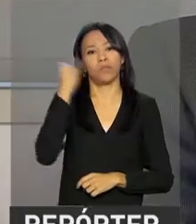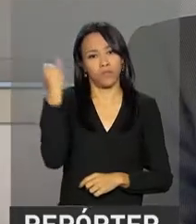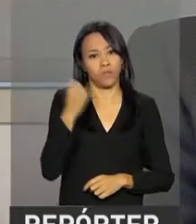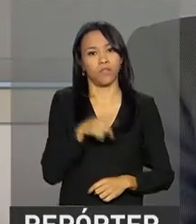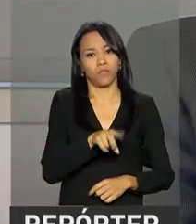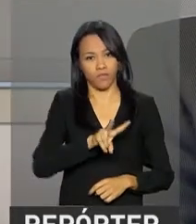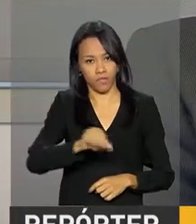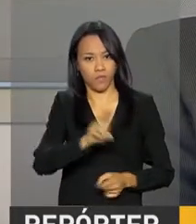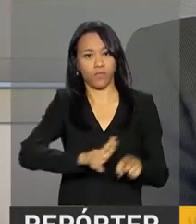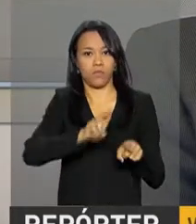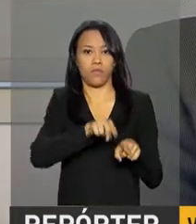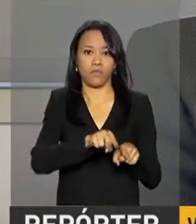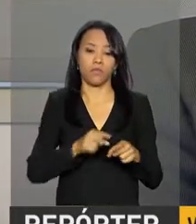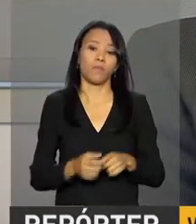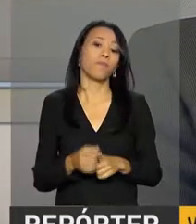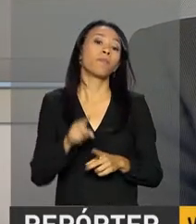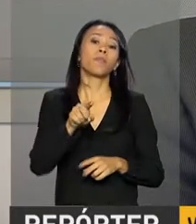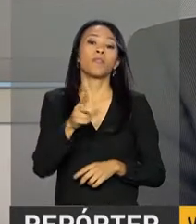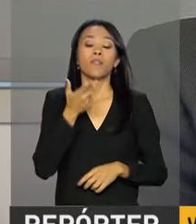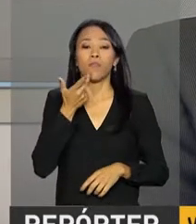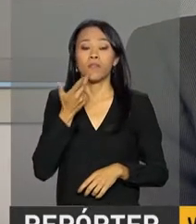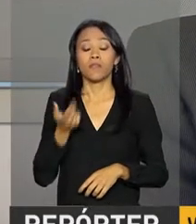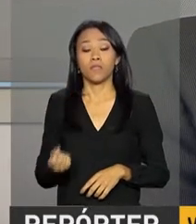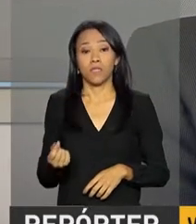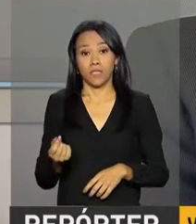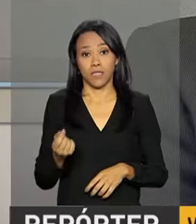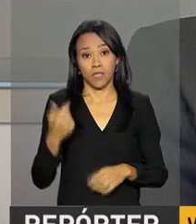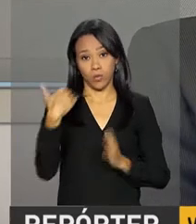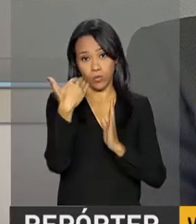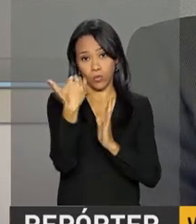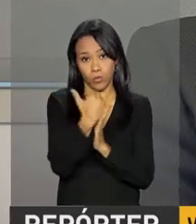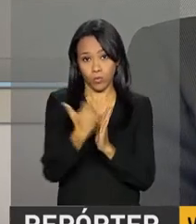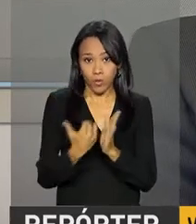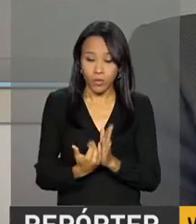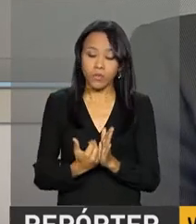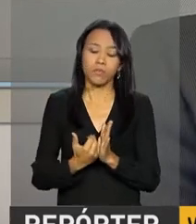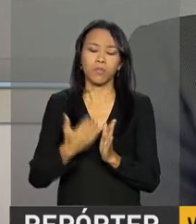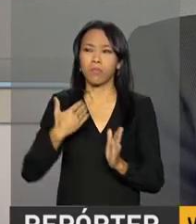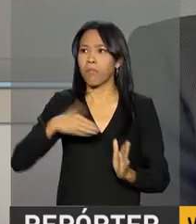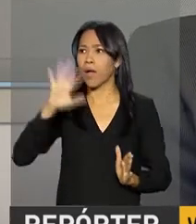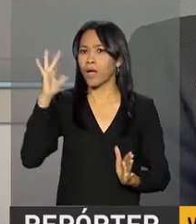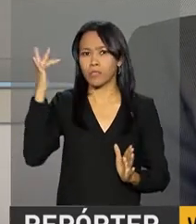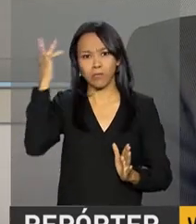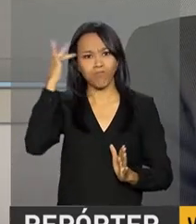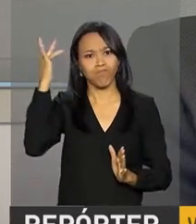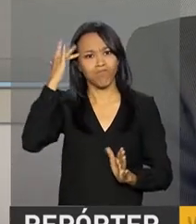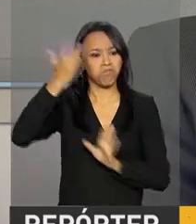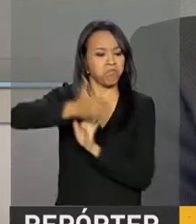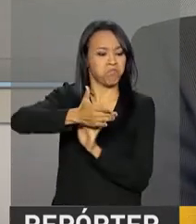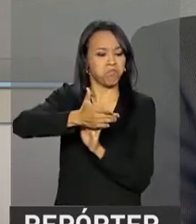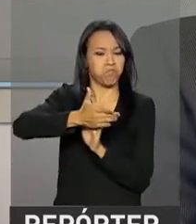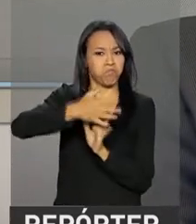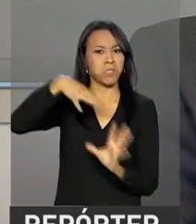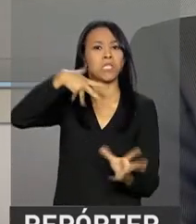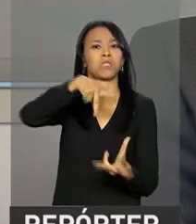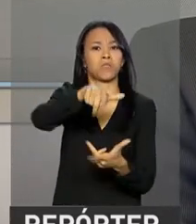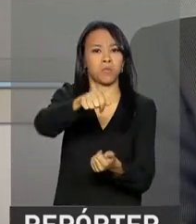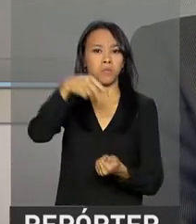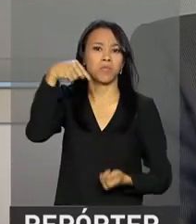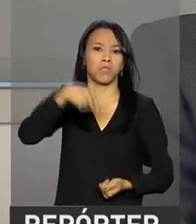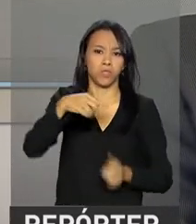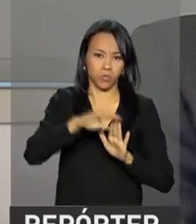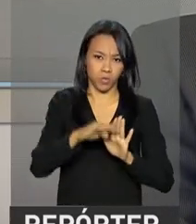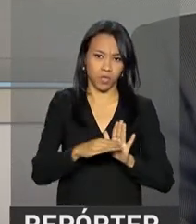Programa do Livro do Brasil, sem dúvida, é um dos programas mais elogiados internacionalmente. É o maior programa